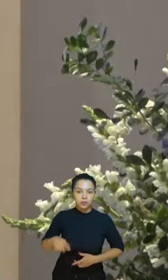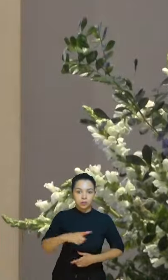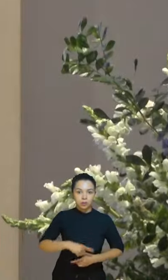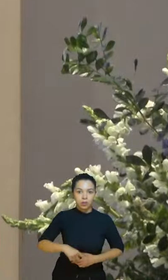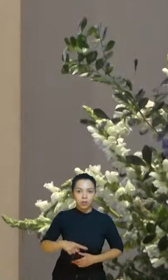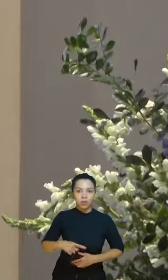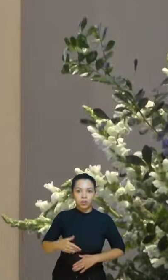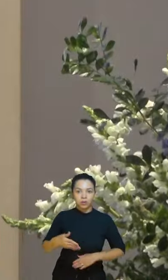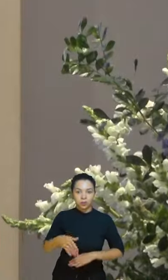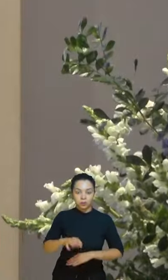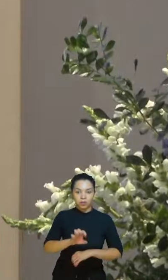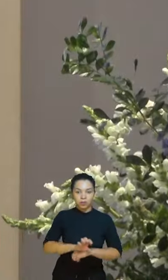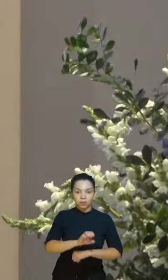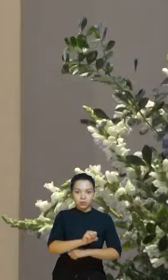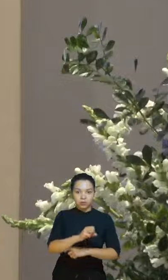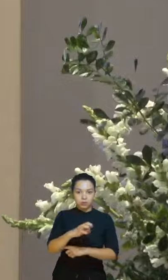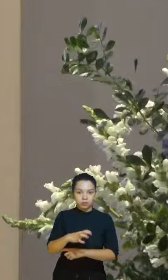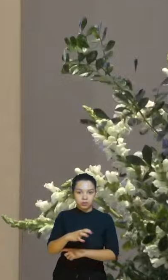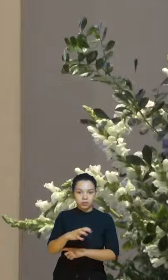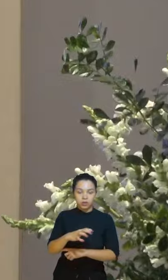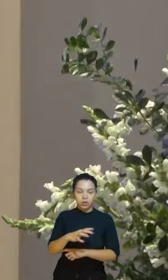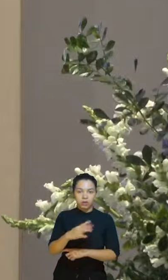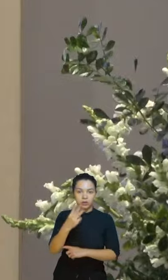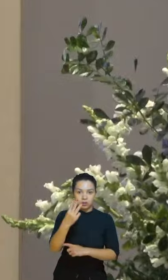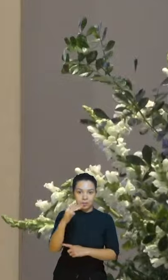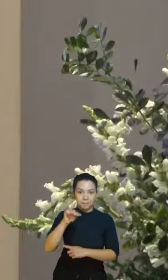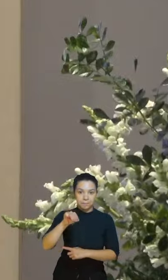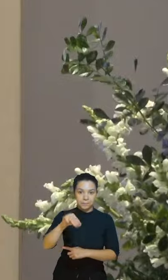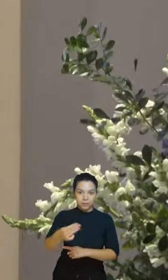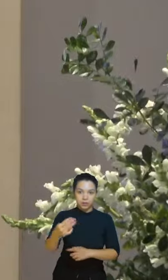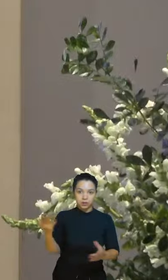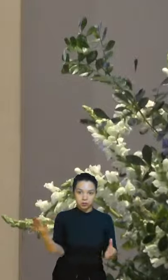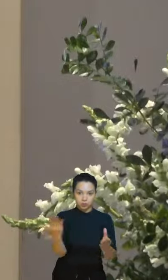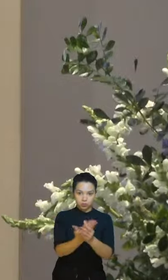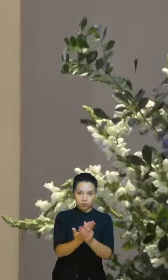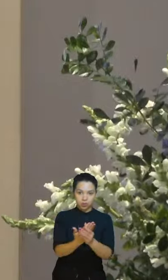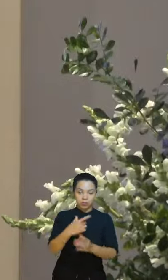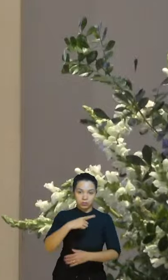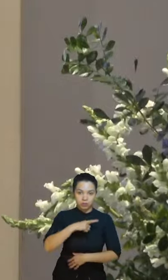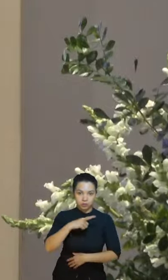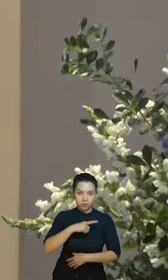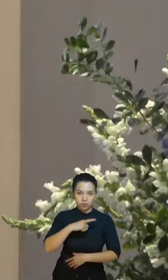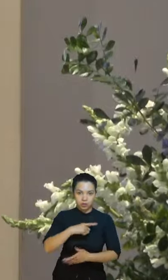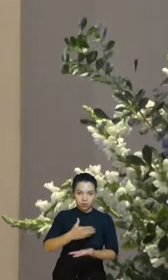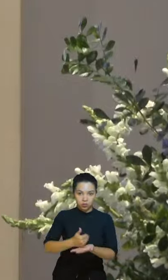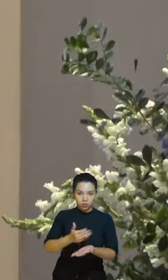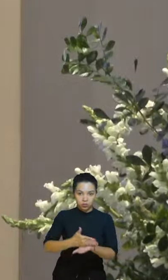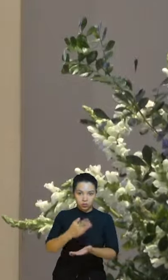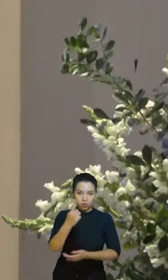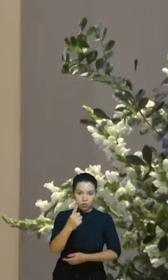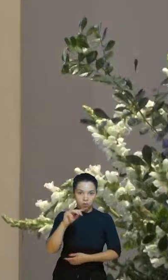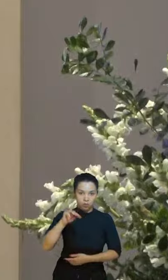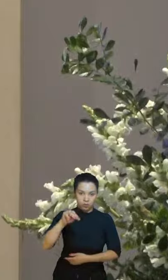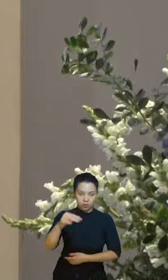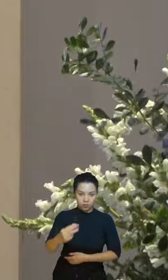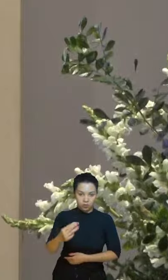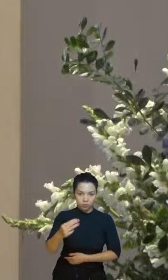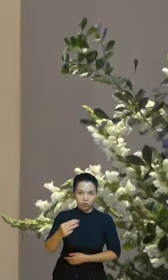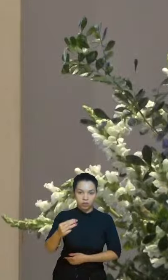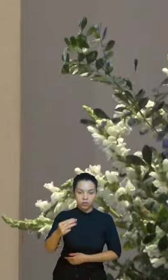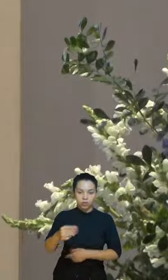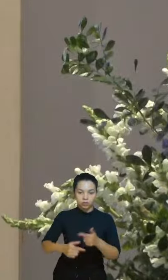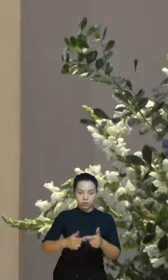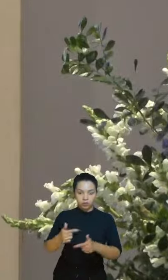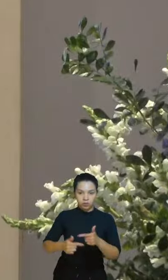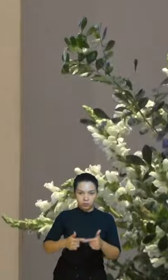Catarina de 3 milhões de processos Divididos 1 milhão em execuções fiscais